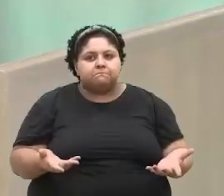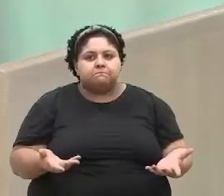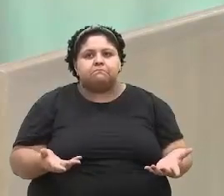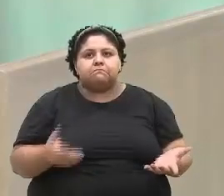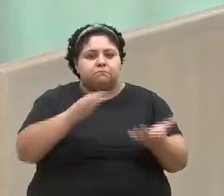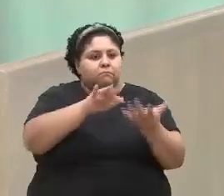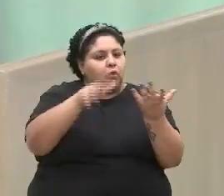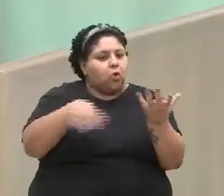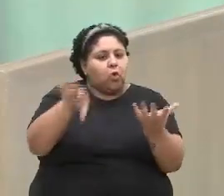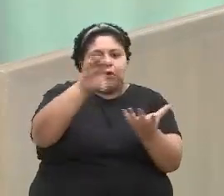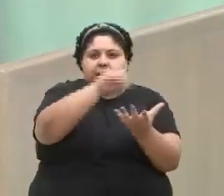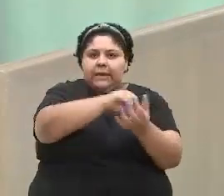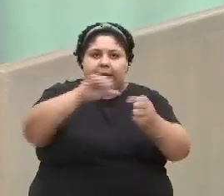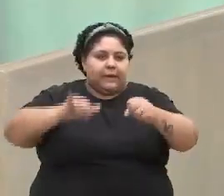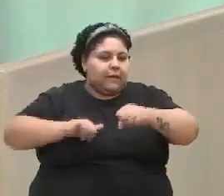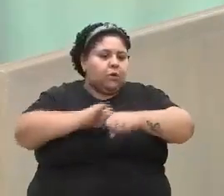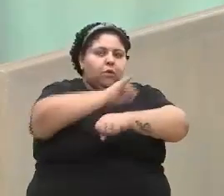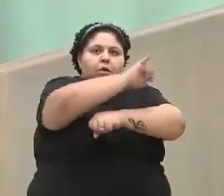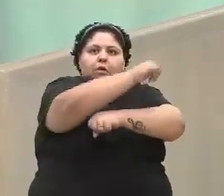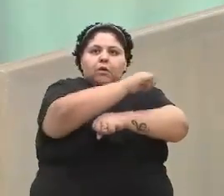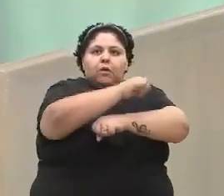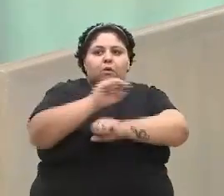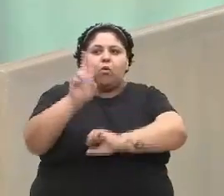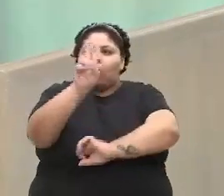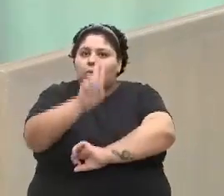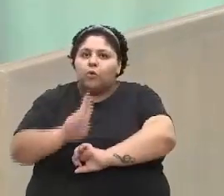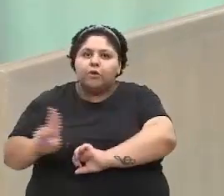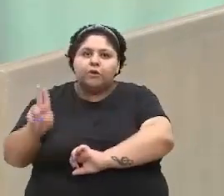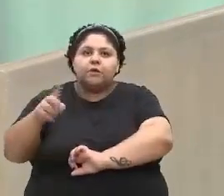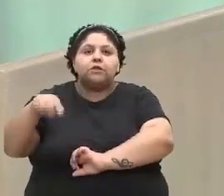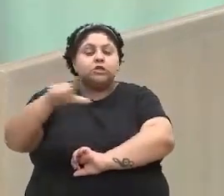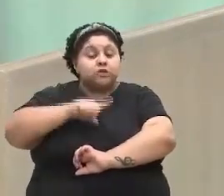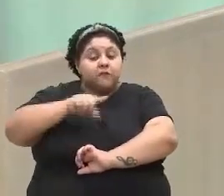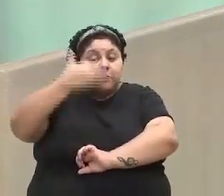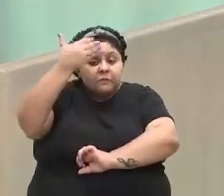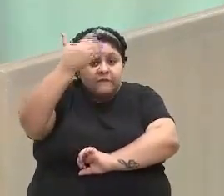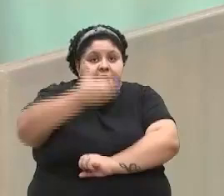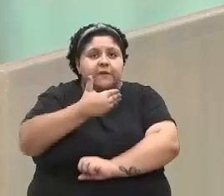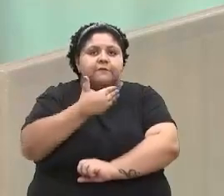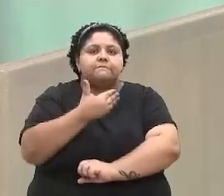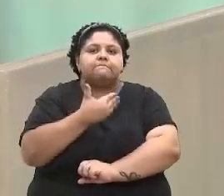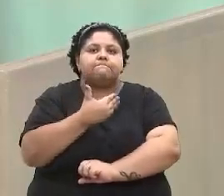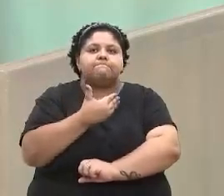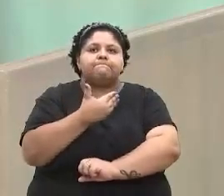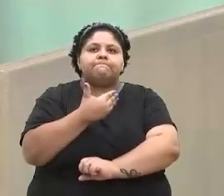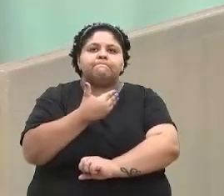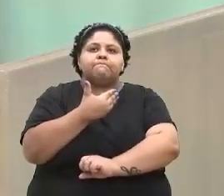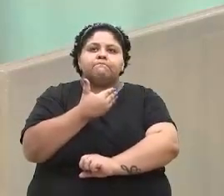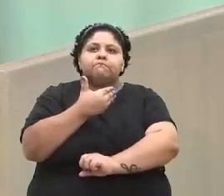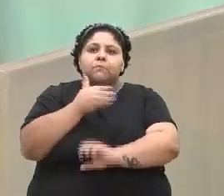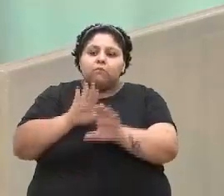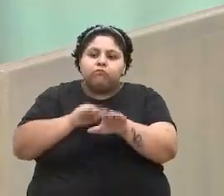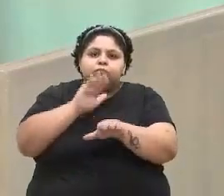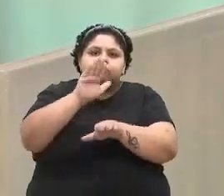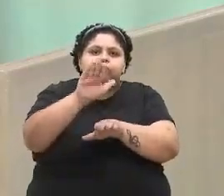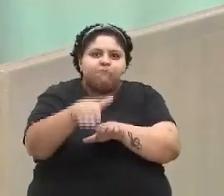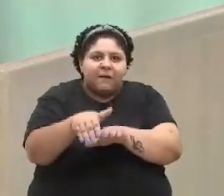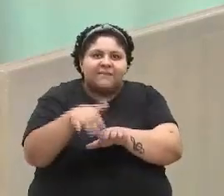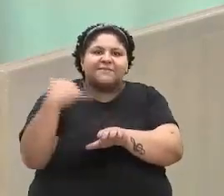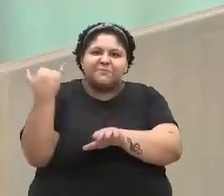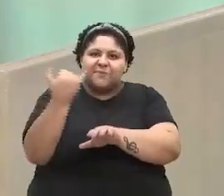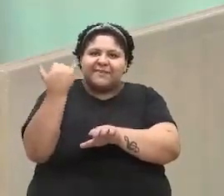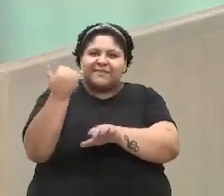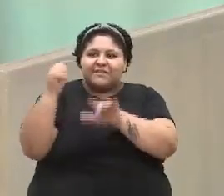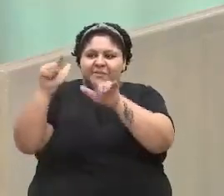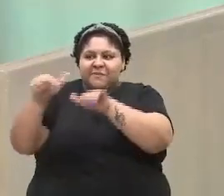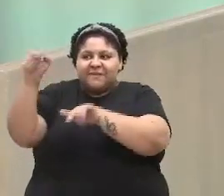Codeca, aeroporto, universidade, e nós tivemos uma frente que deu um passo importante para a Zona Norte, que foi a frente